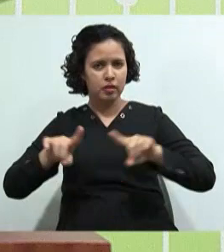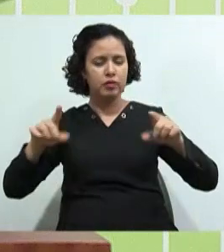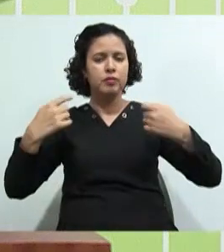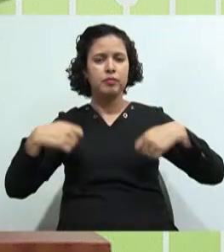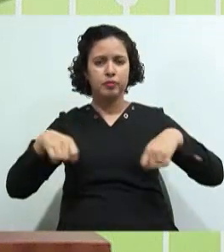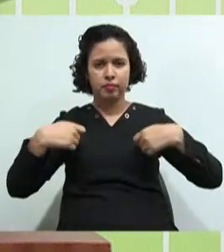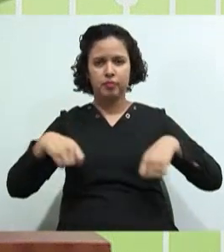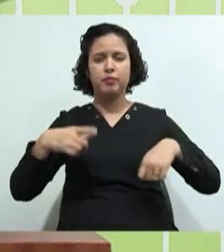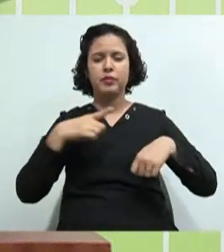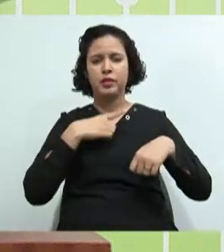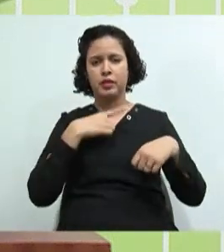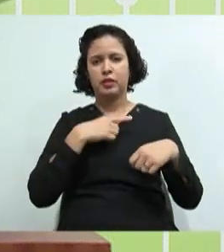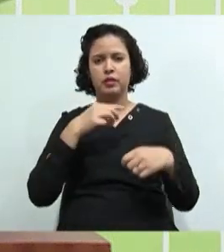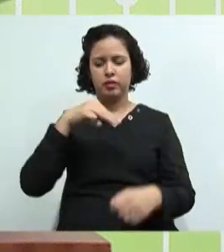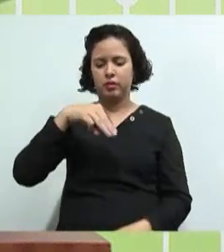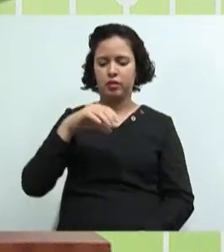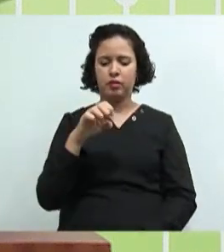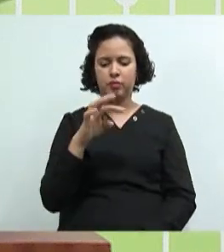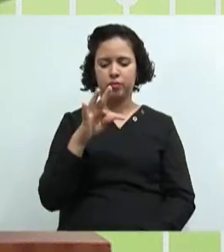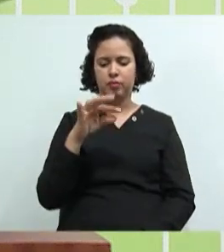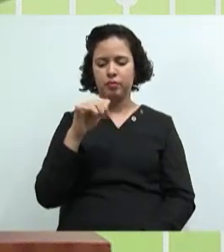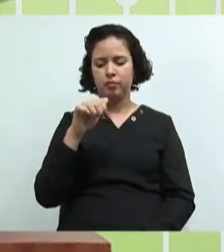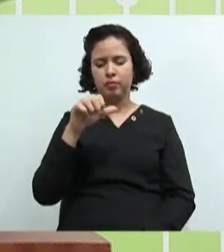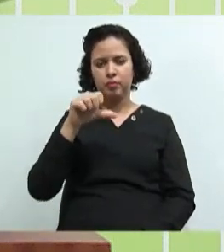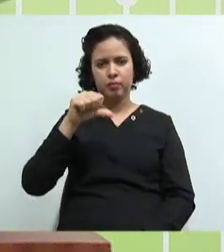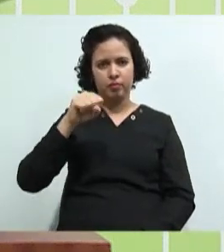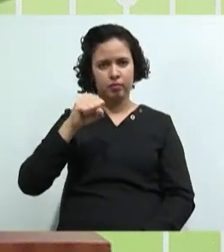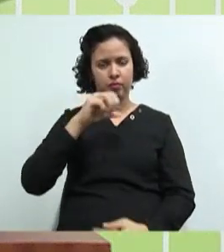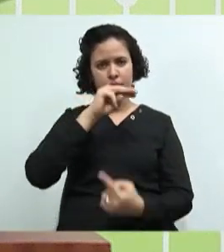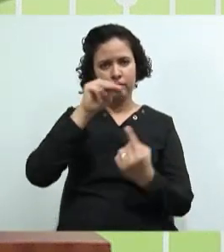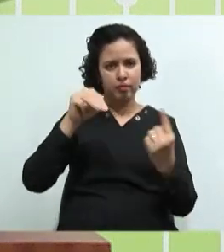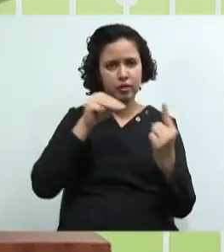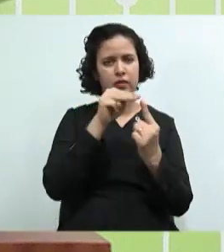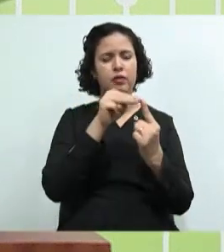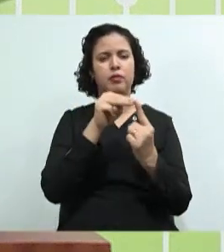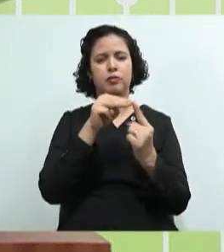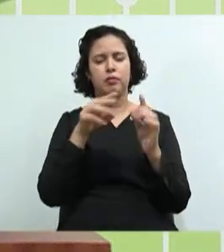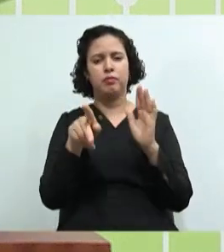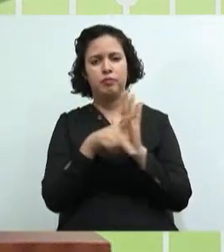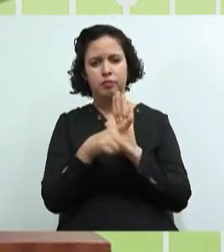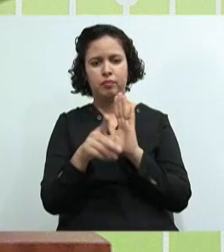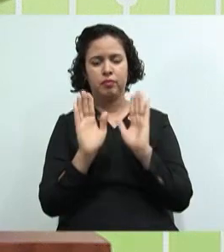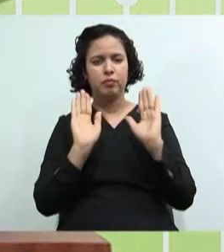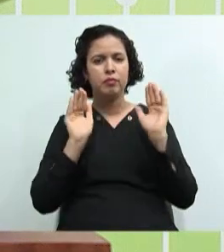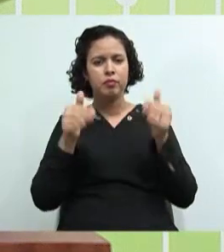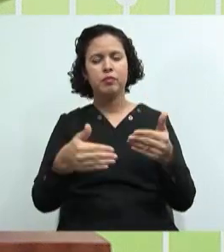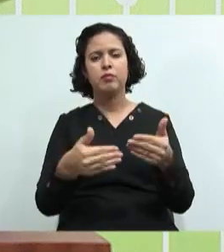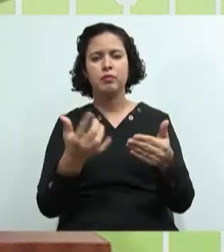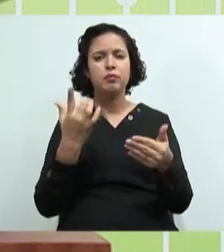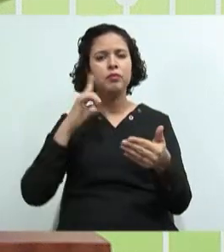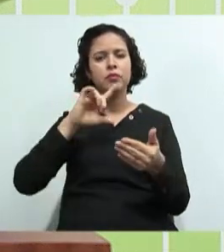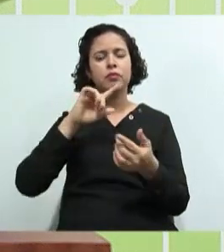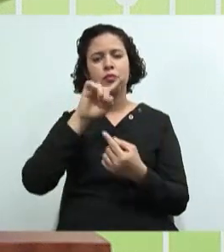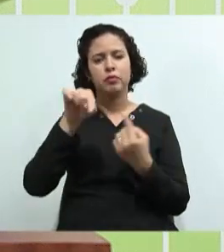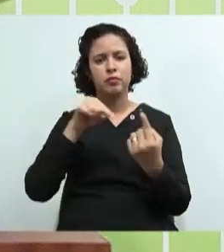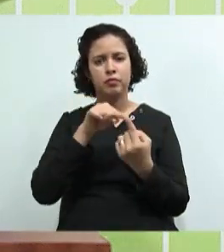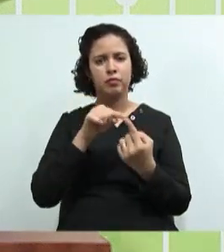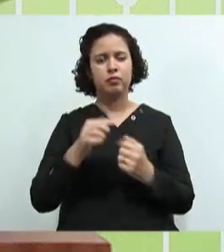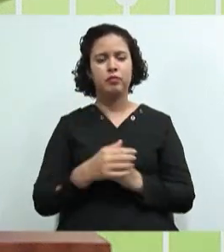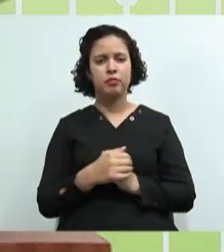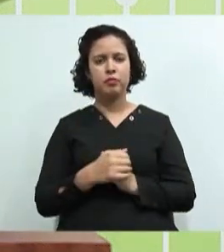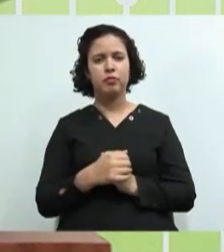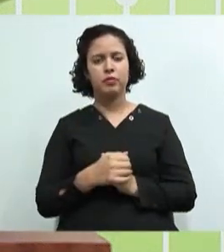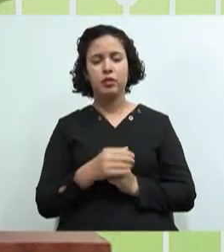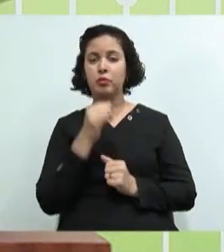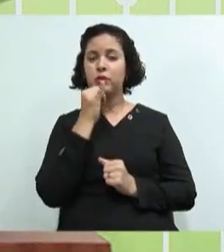definir metas específicas para alcançar esse objetivo. E nós já demos vários exemplos. Você lembra lá, eu quero comprar